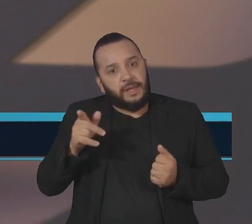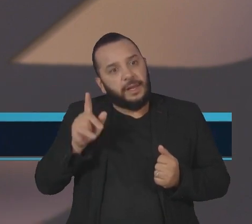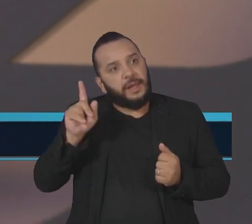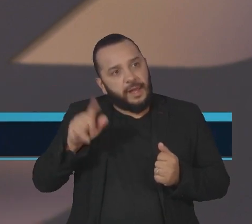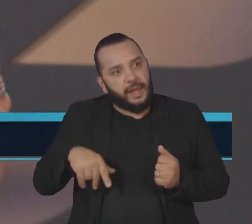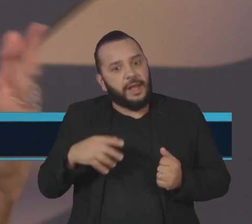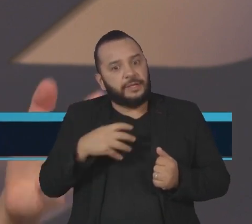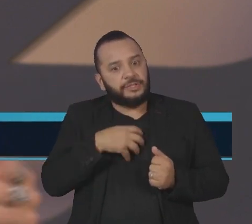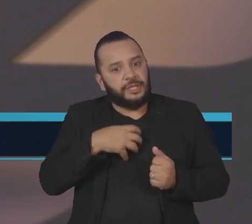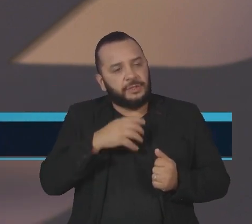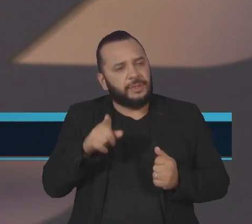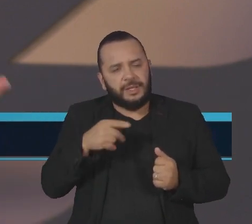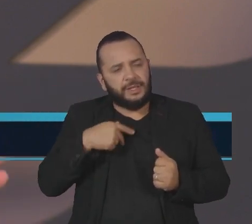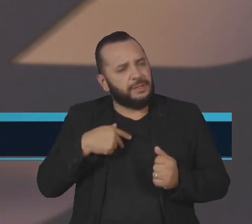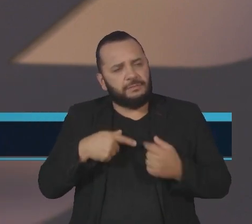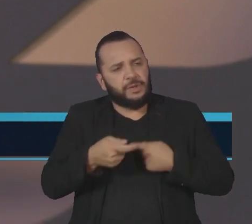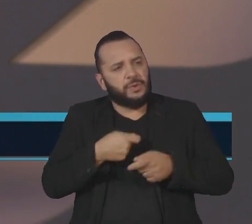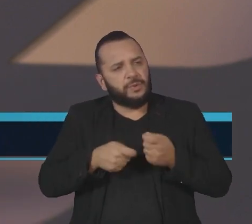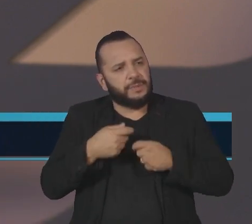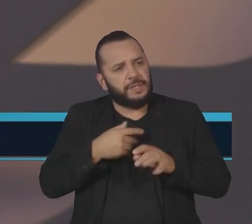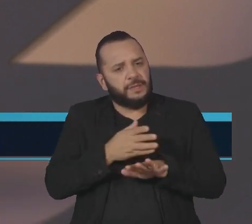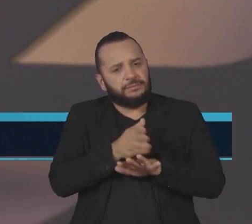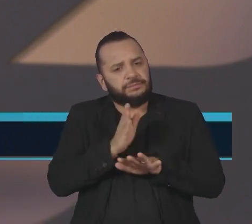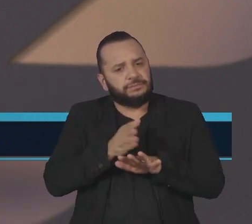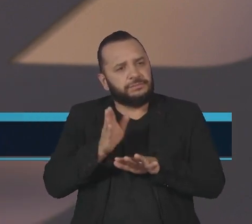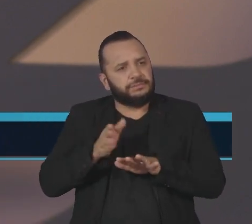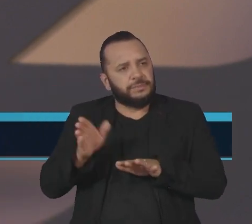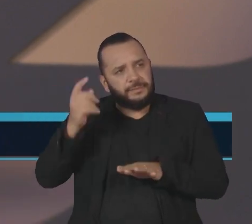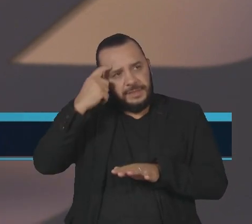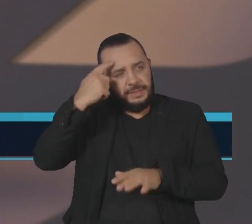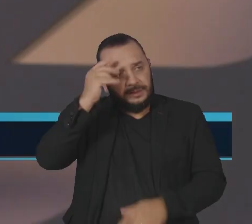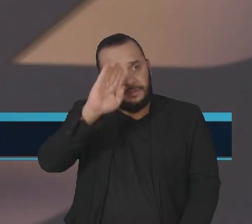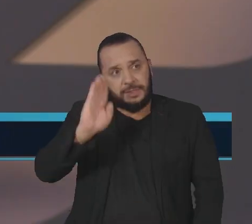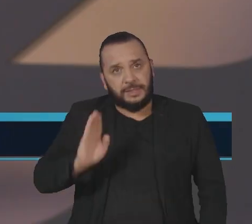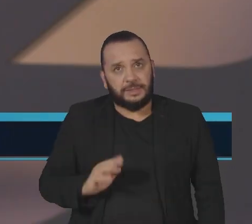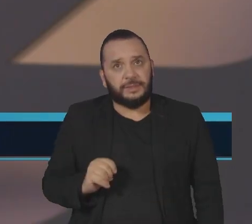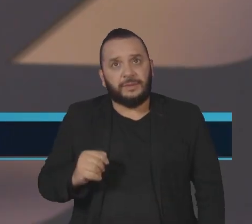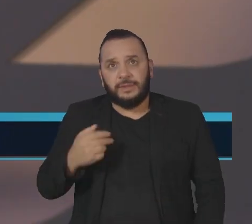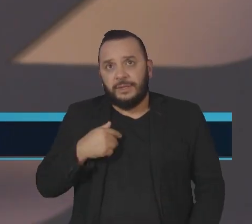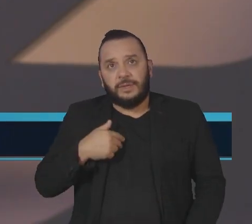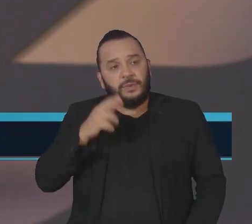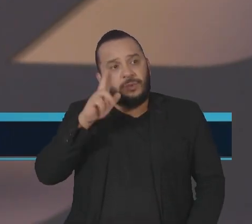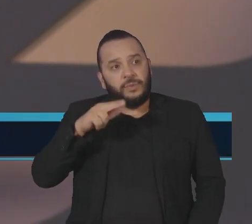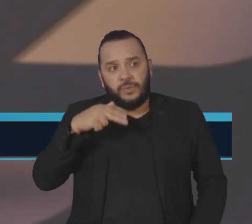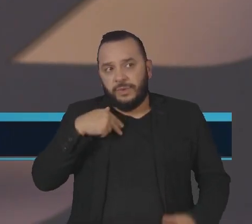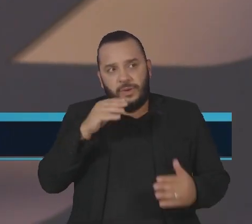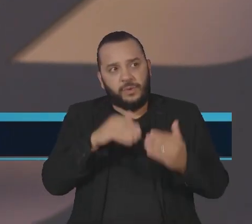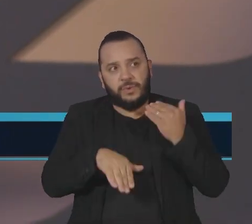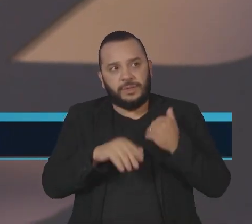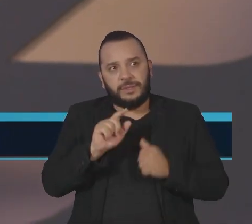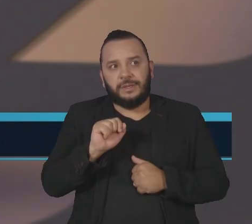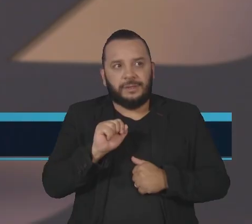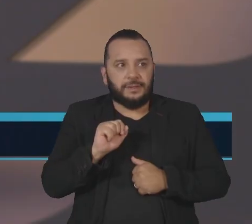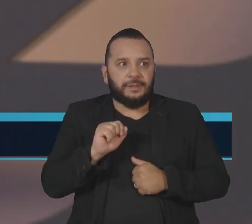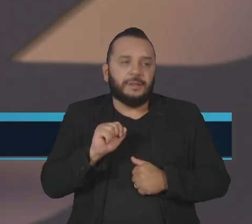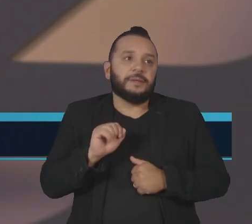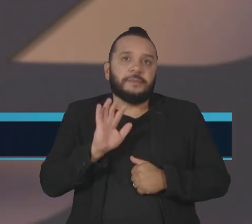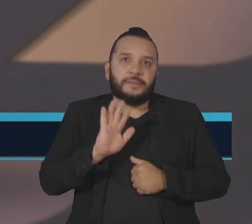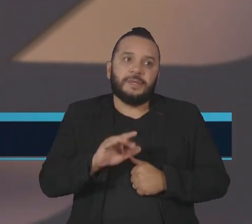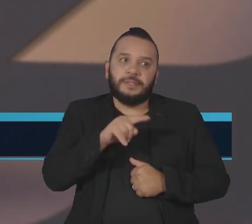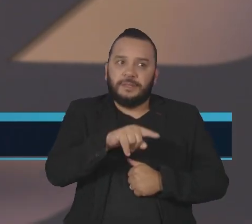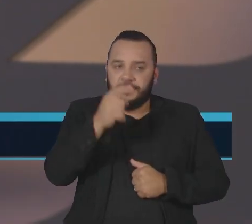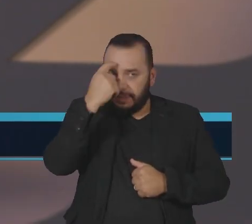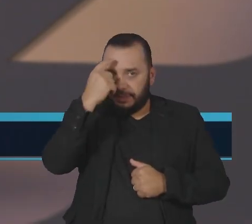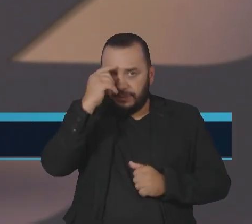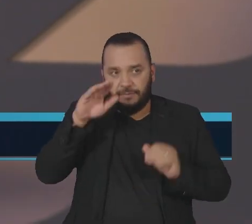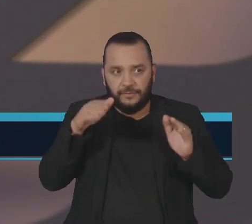ali fazendo uma análise de economia pensando um país. Pessoalmente, nunca concordei, inclusive, com o debate de Delfim, mas ele estava pensando o país e